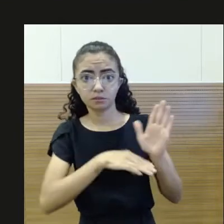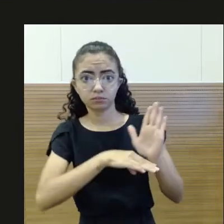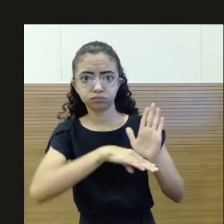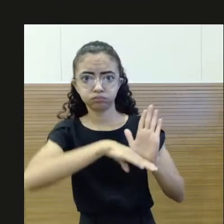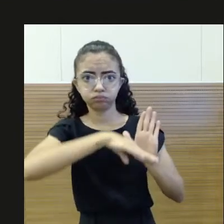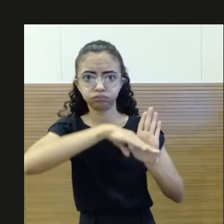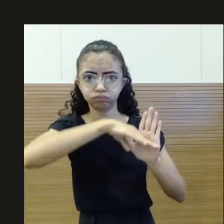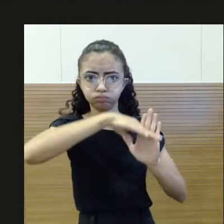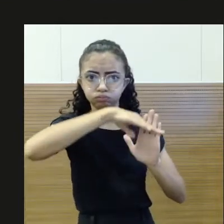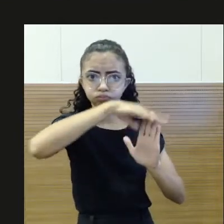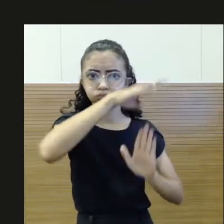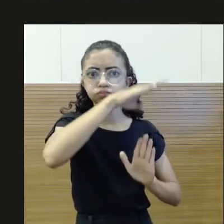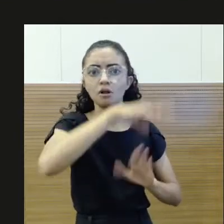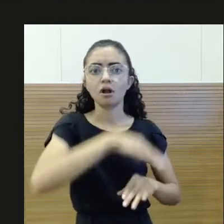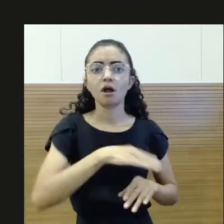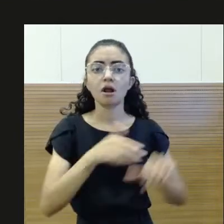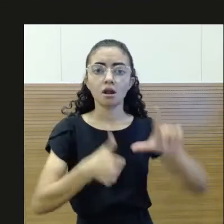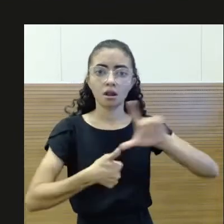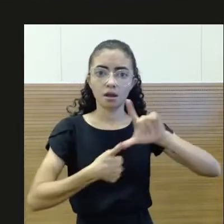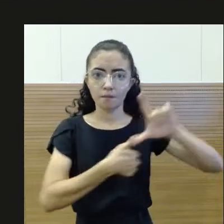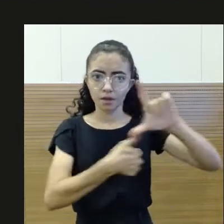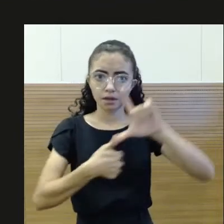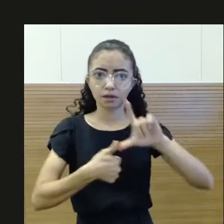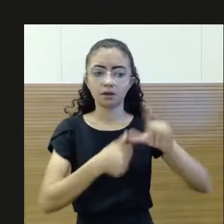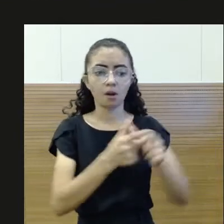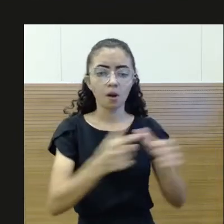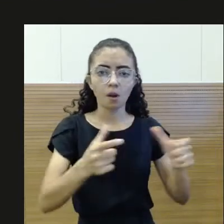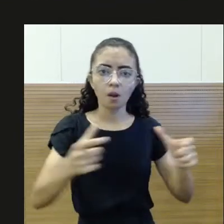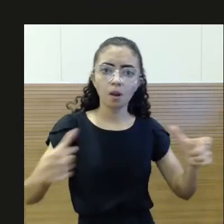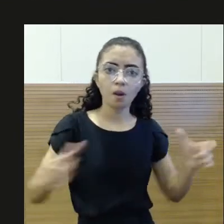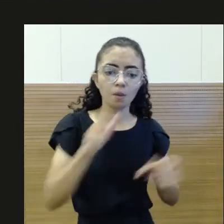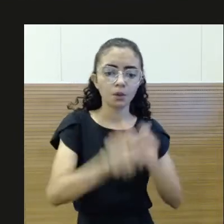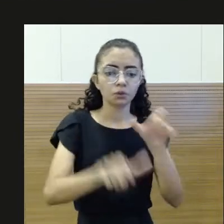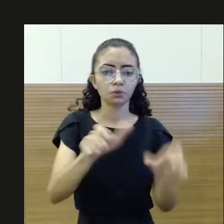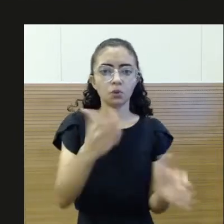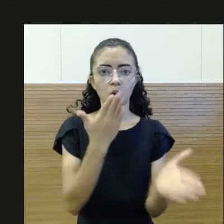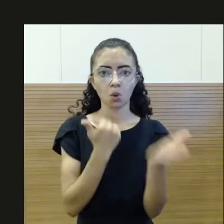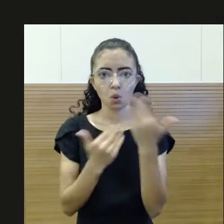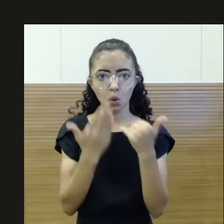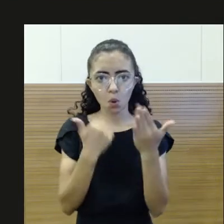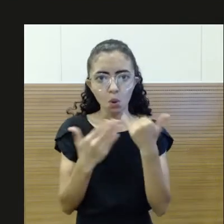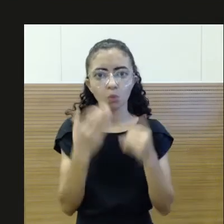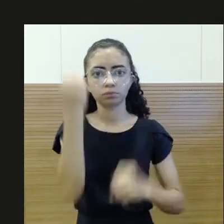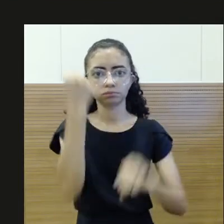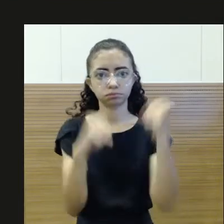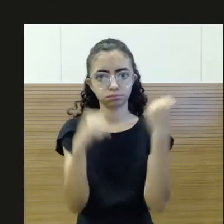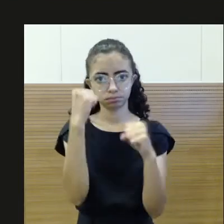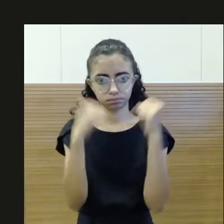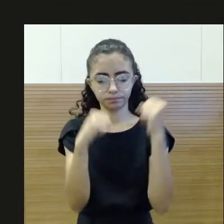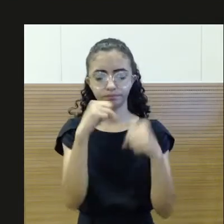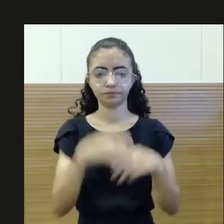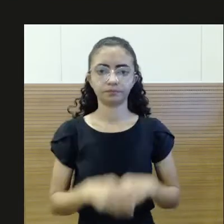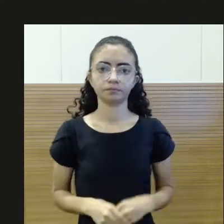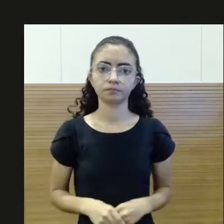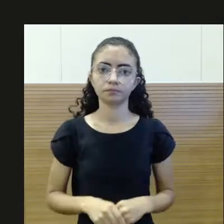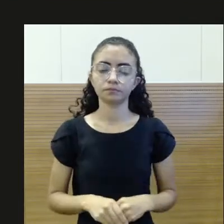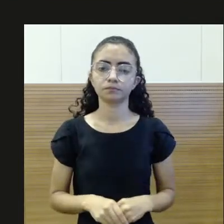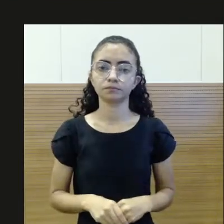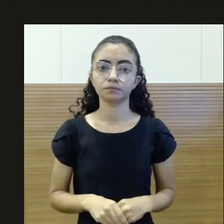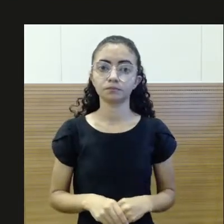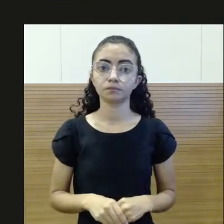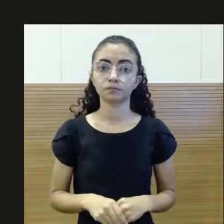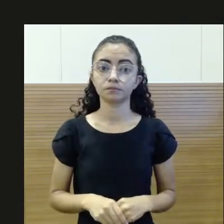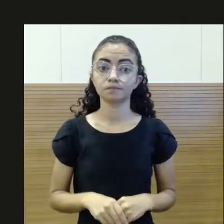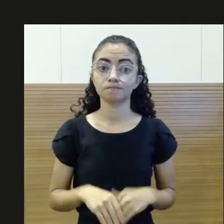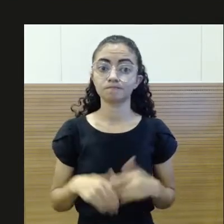e 2019 na América Latina, vai de 26 para 33 quilos por pessoa por ano. Bom, e